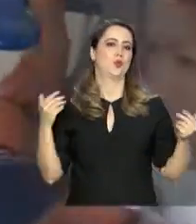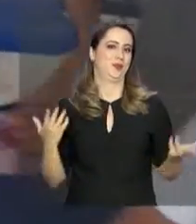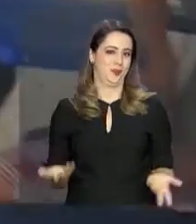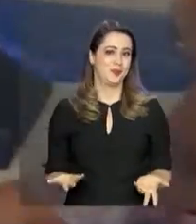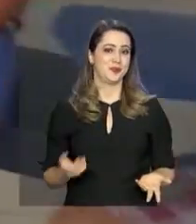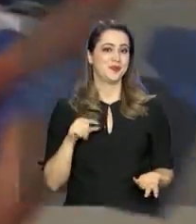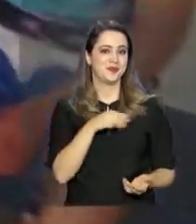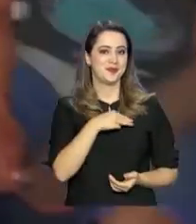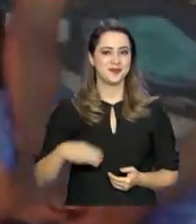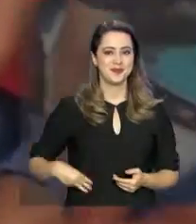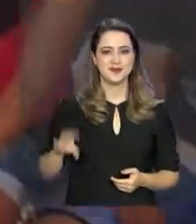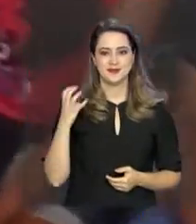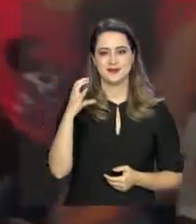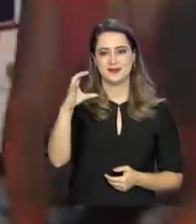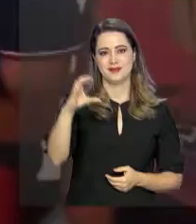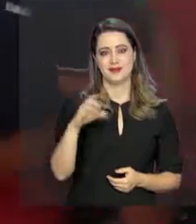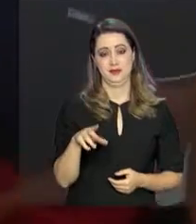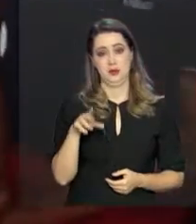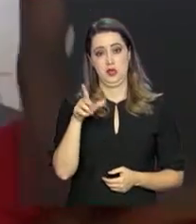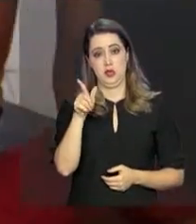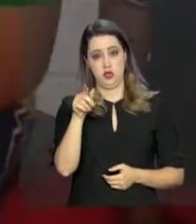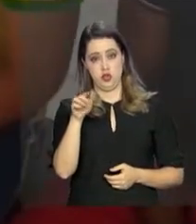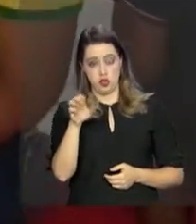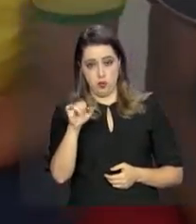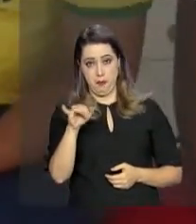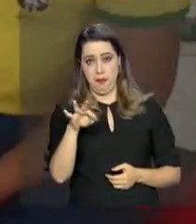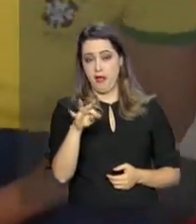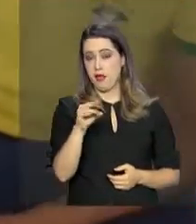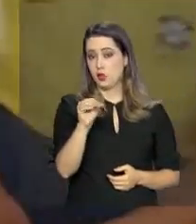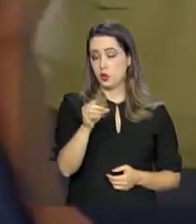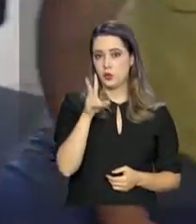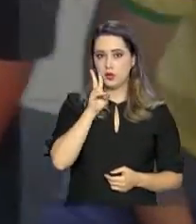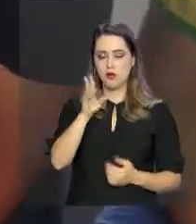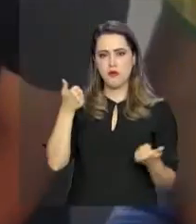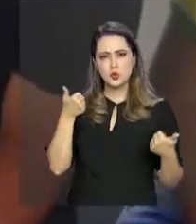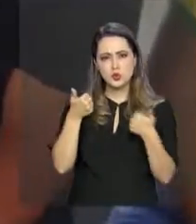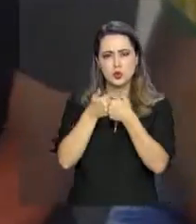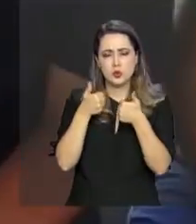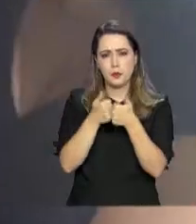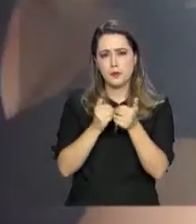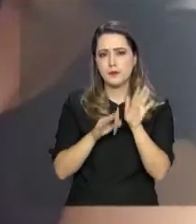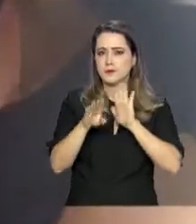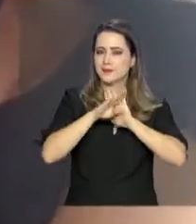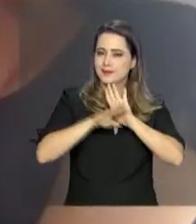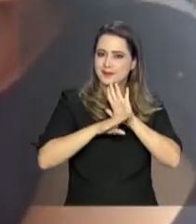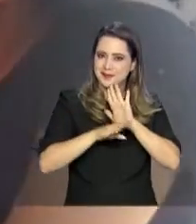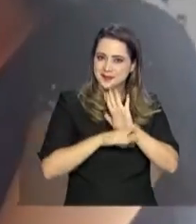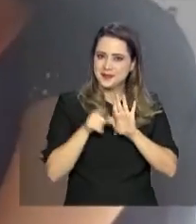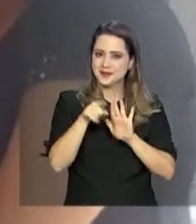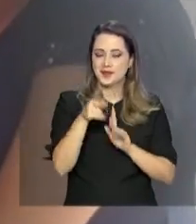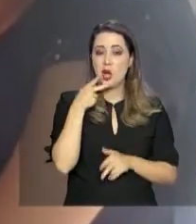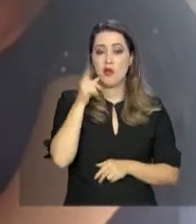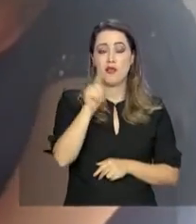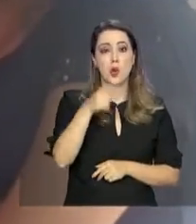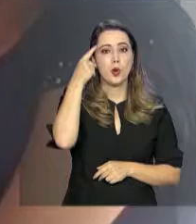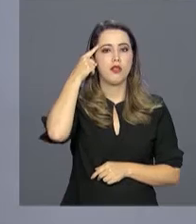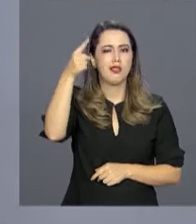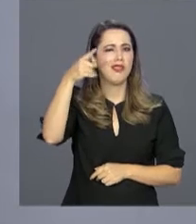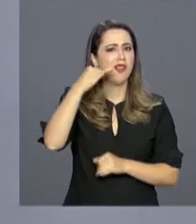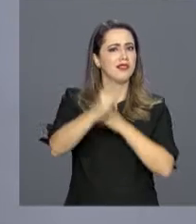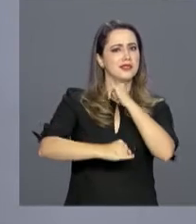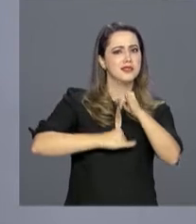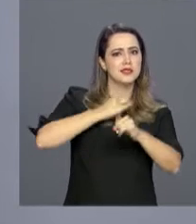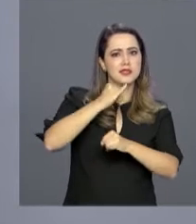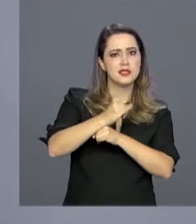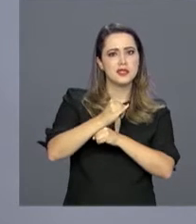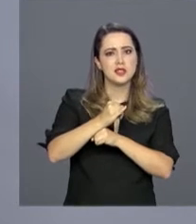e inovações e comunicações gilberto kassab que acompanhou o início do programa em pacaraíma disse que a idéia é que